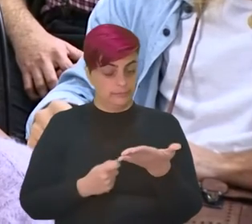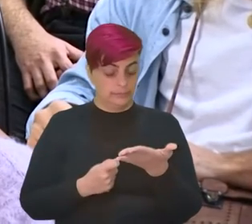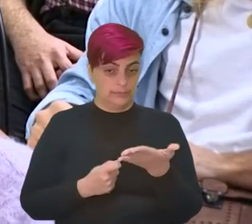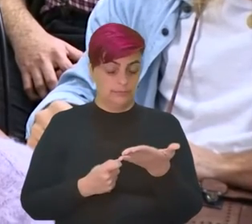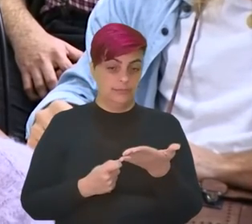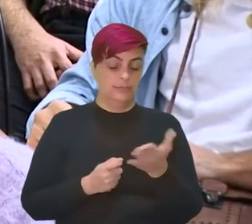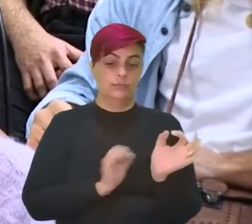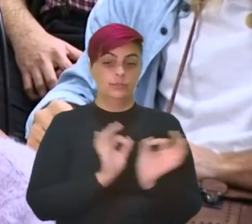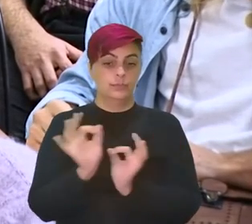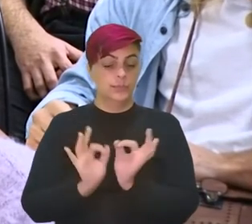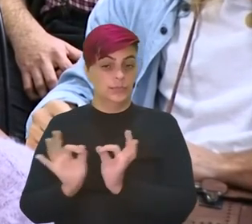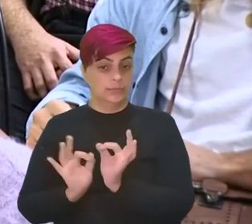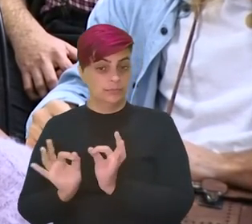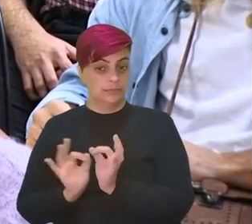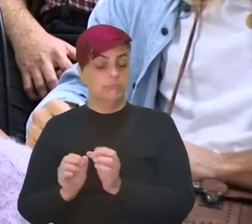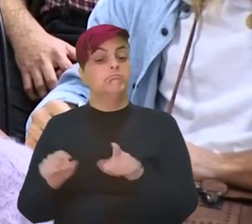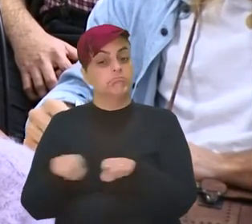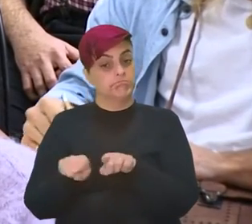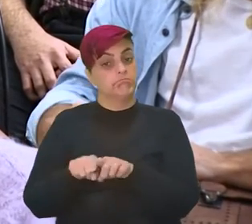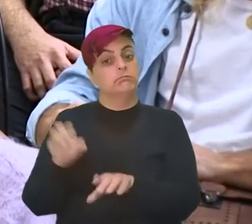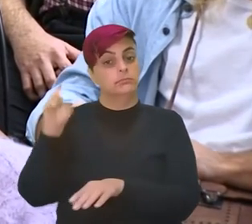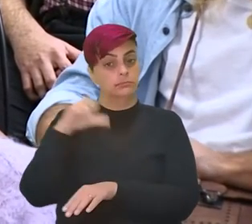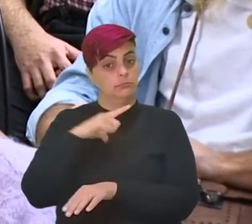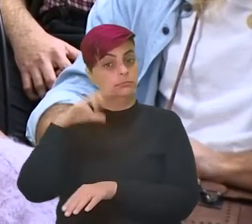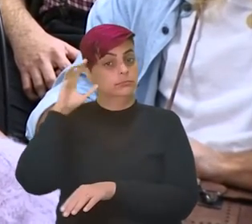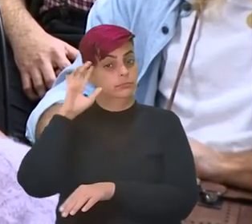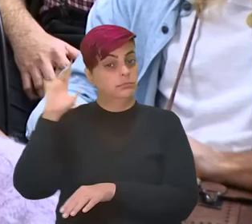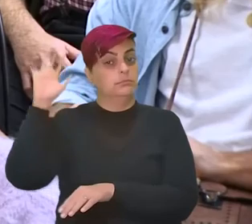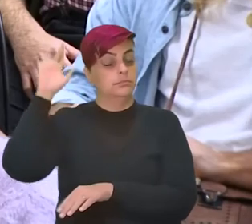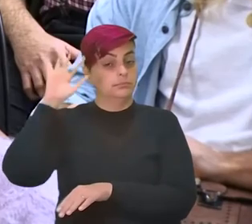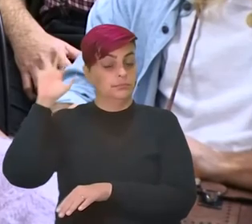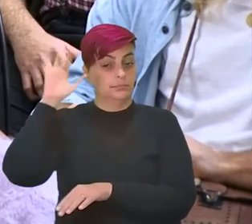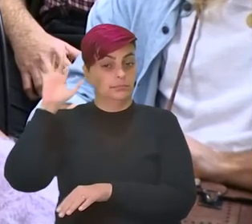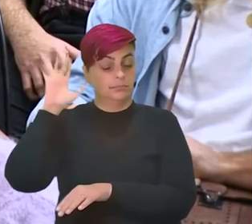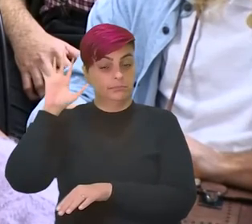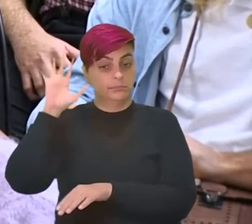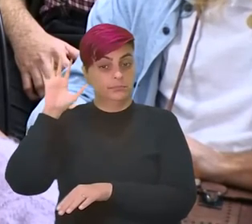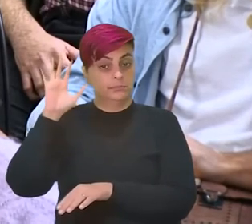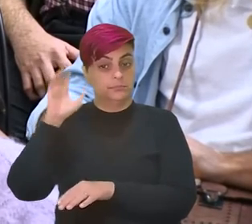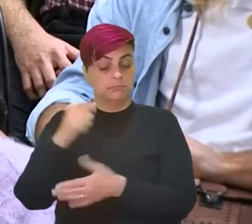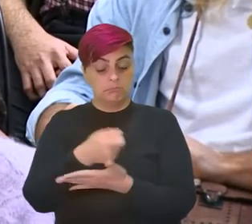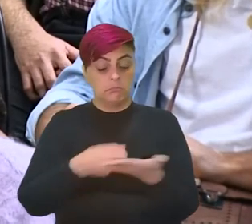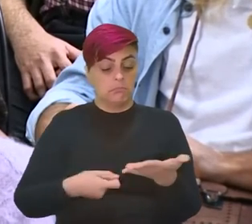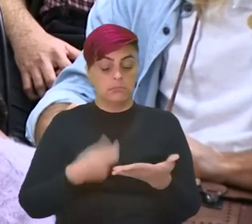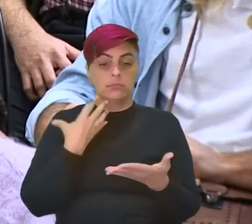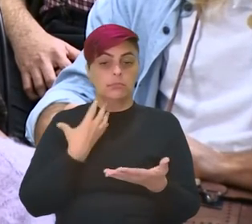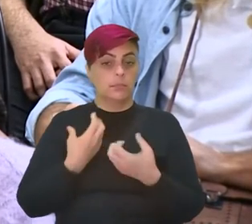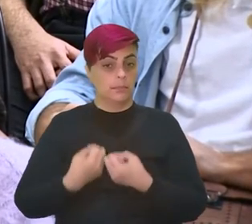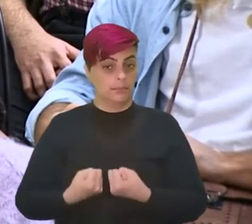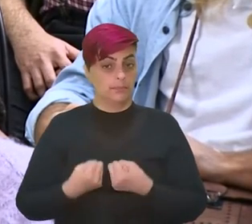que reconstrói, que tem muita imaginação, ela passa a ser aceita no